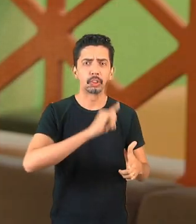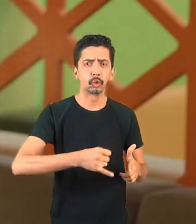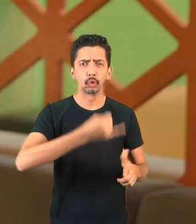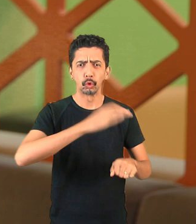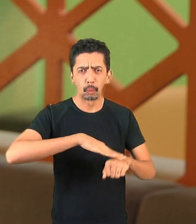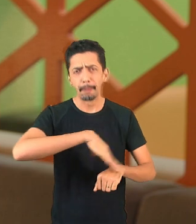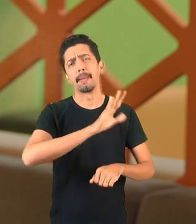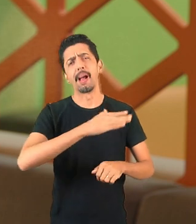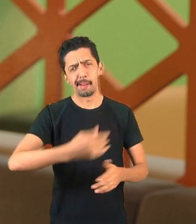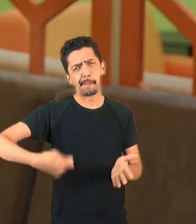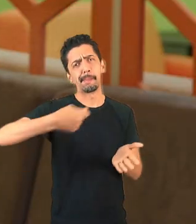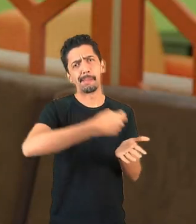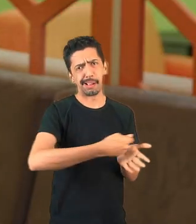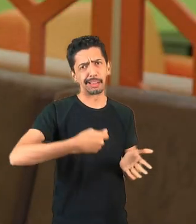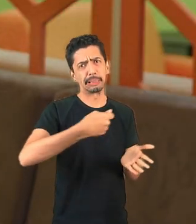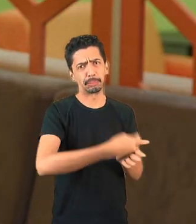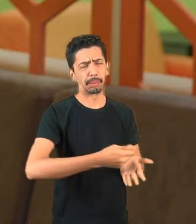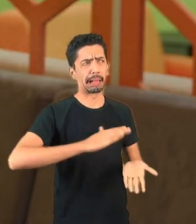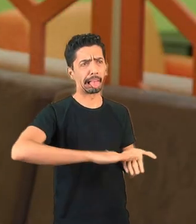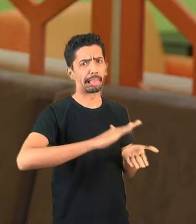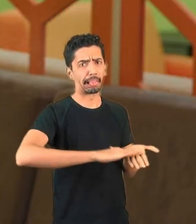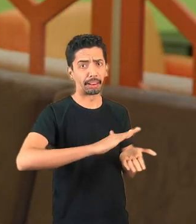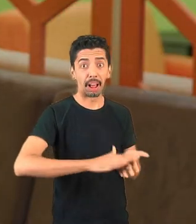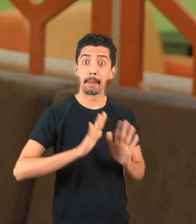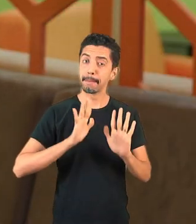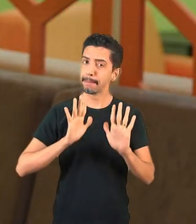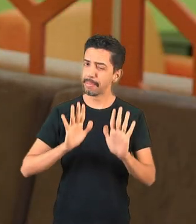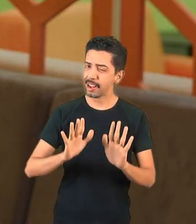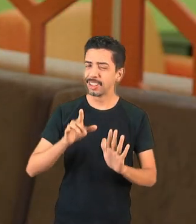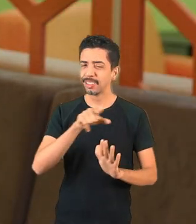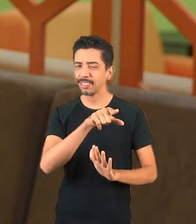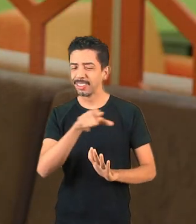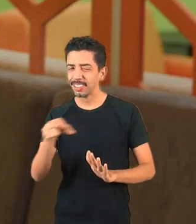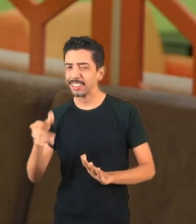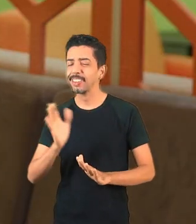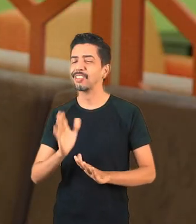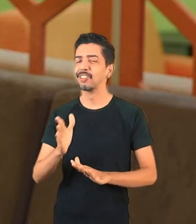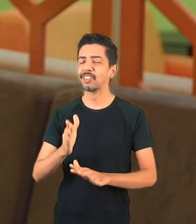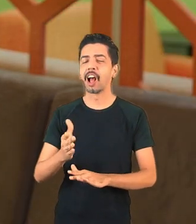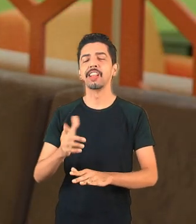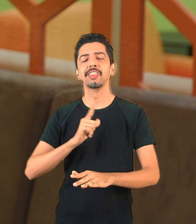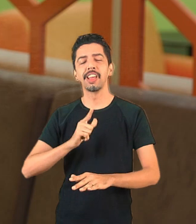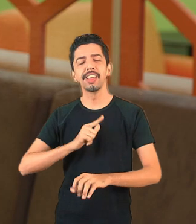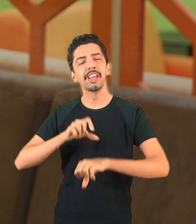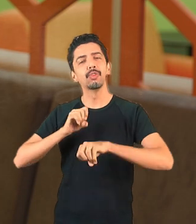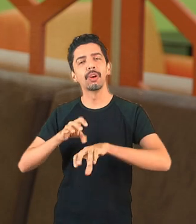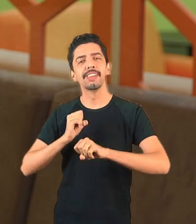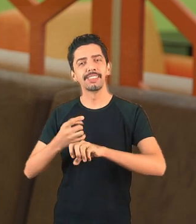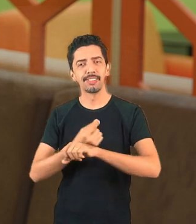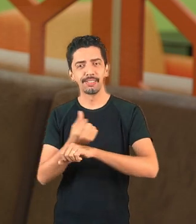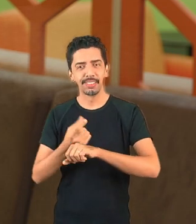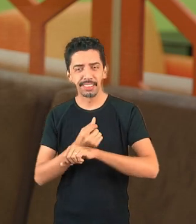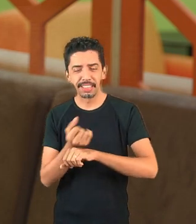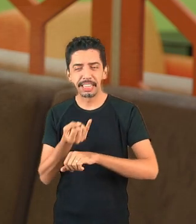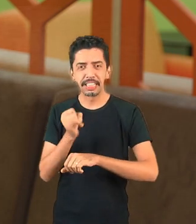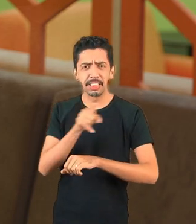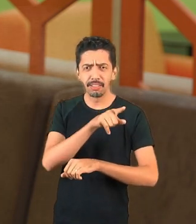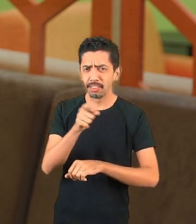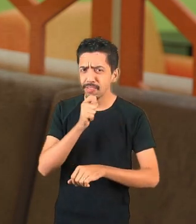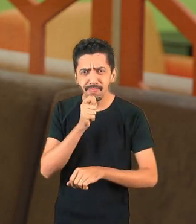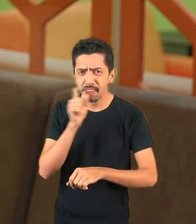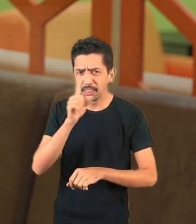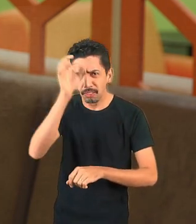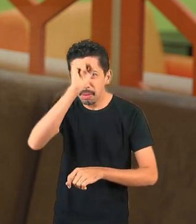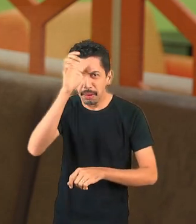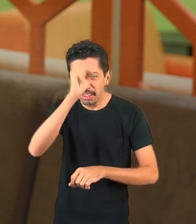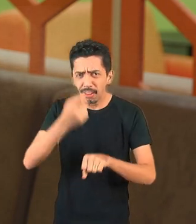pagar juros mais altos. Porém, você que está educado financeiramente, se não está, eu quero aqui já chamar sua atenção,